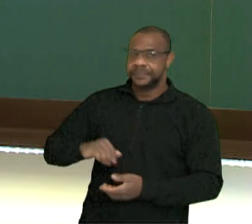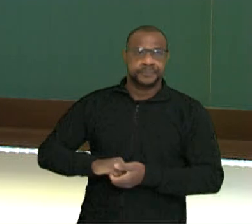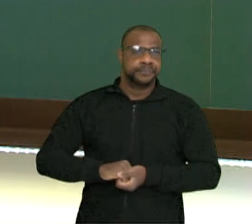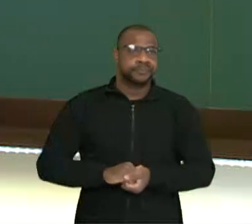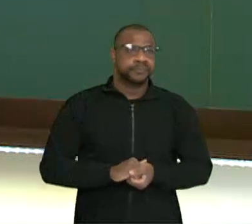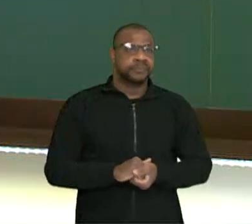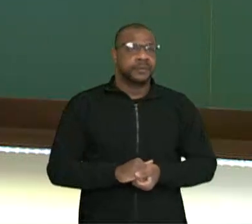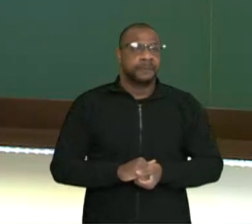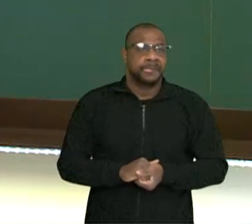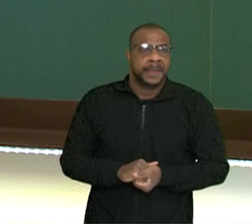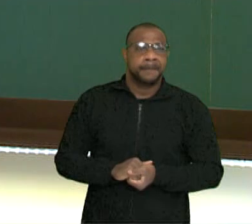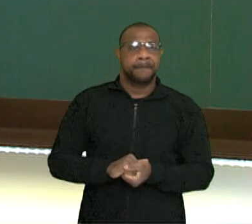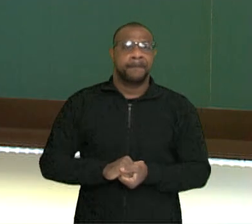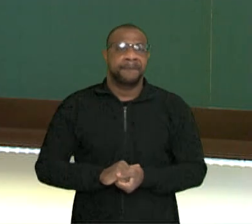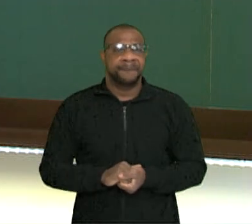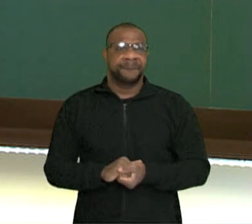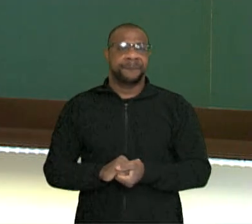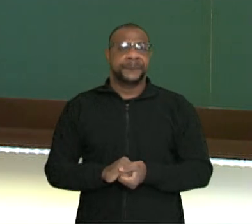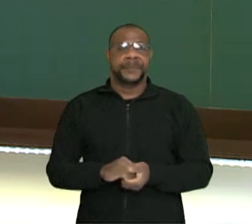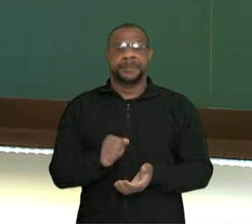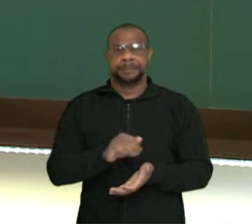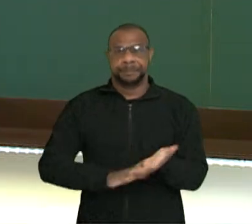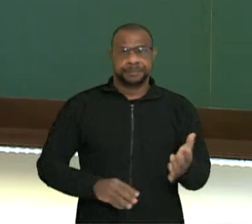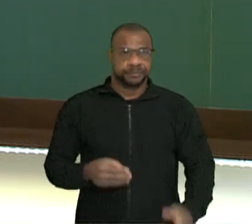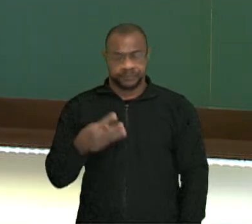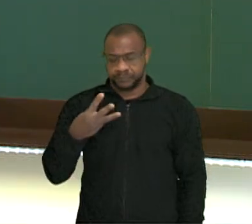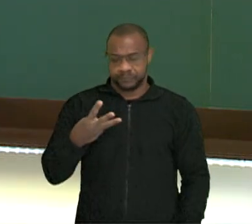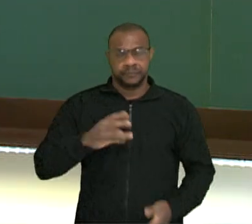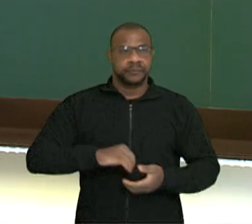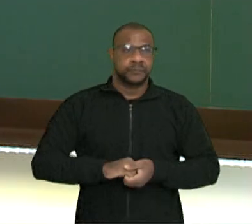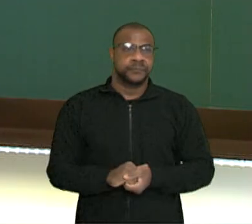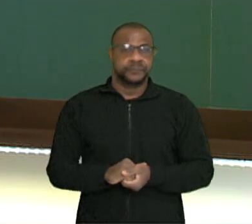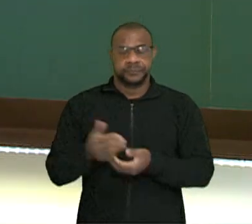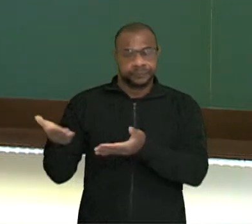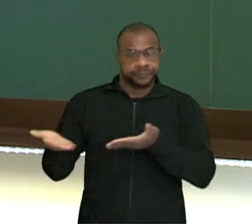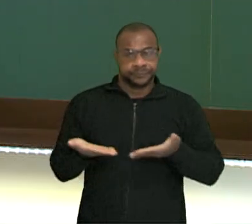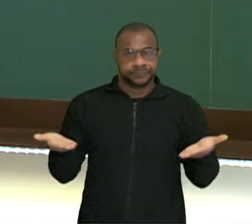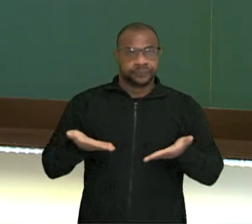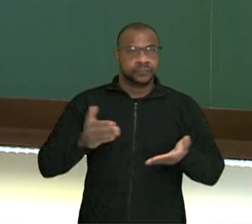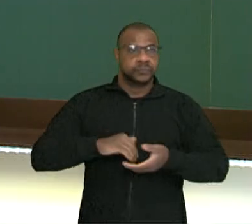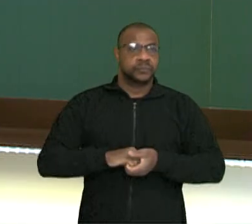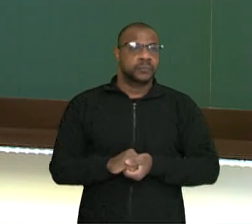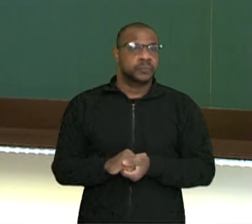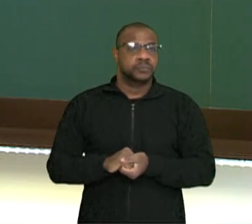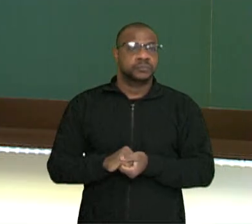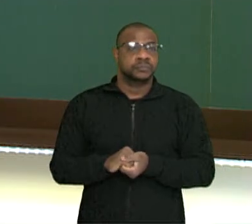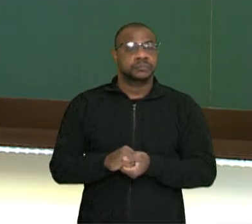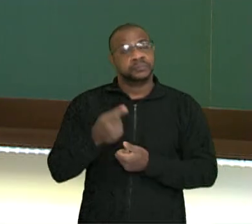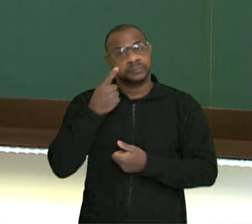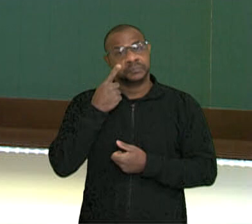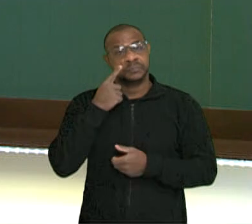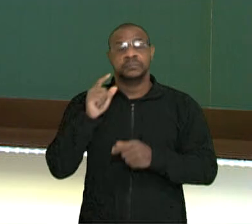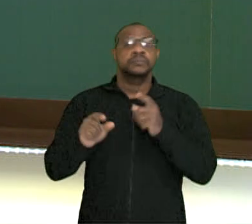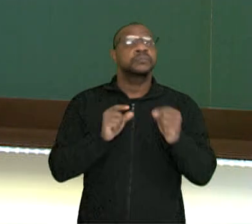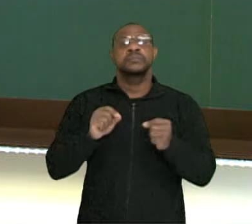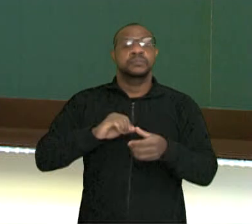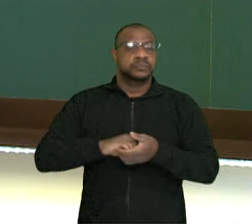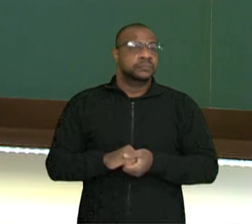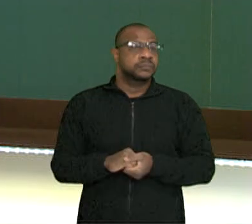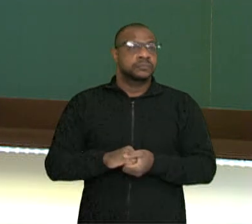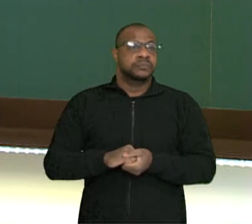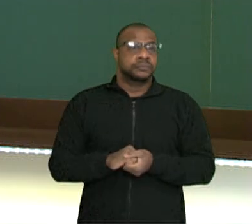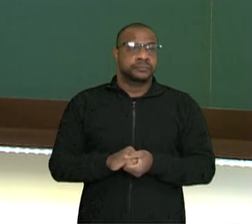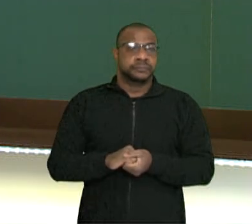Ok? A atividade 3, te convido a fazer agora. Ó. Nós vamos ver aqui a finalidade